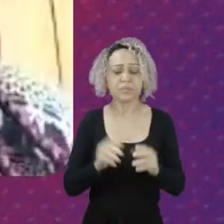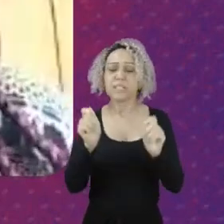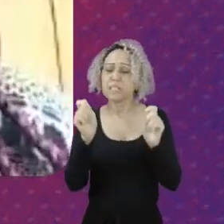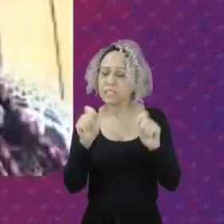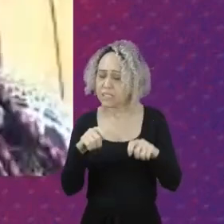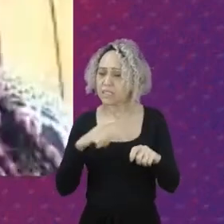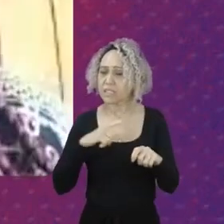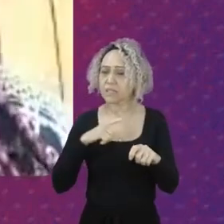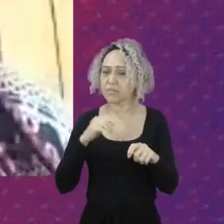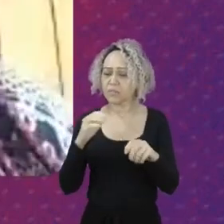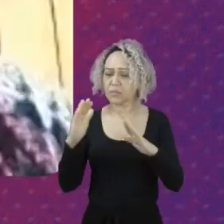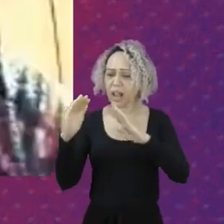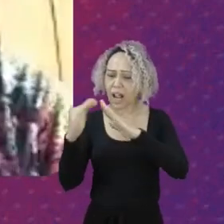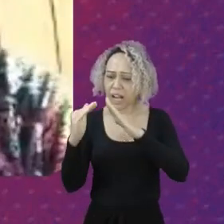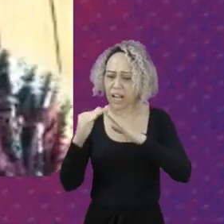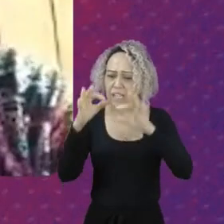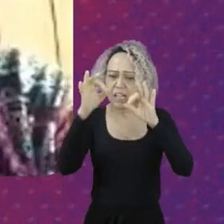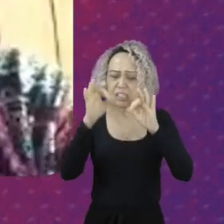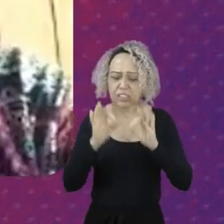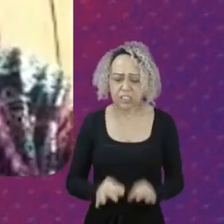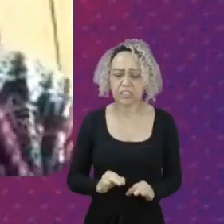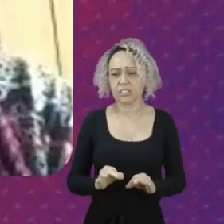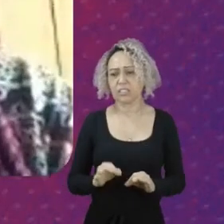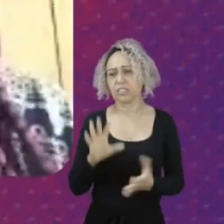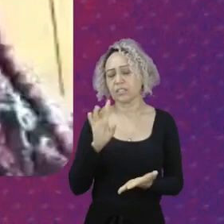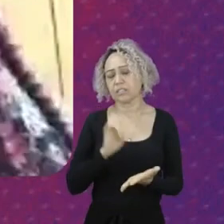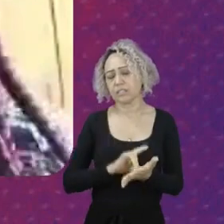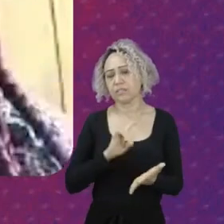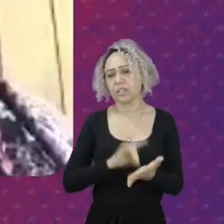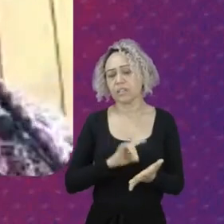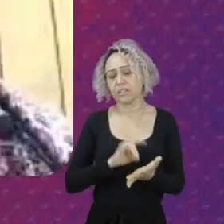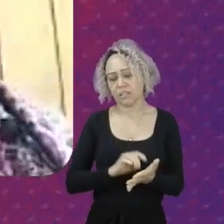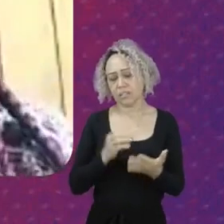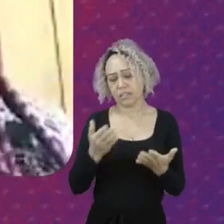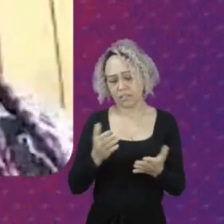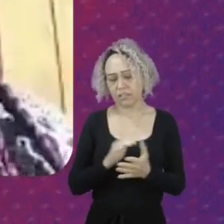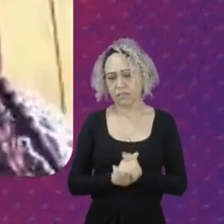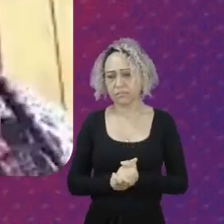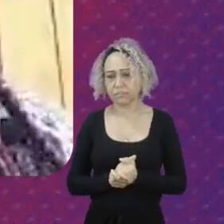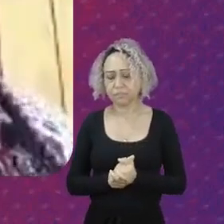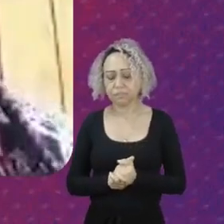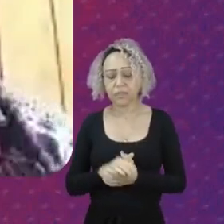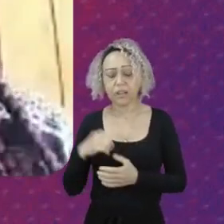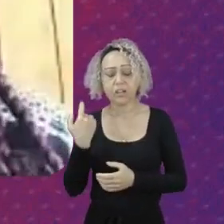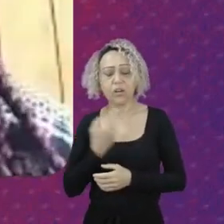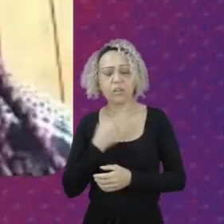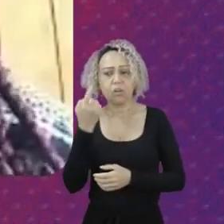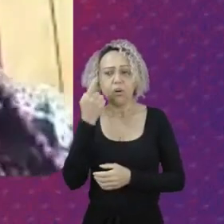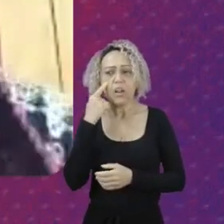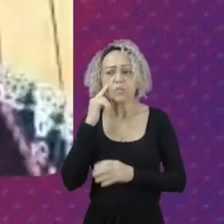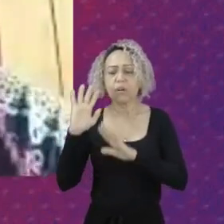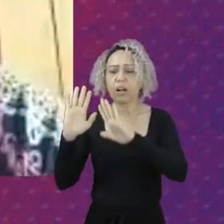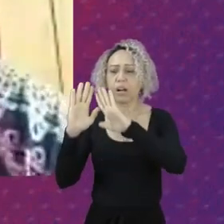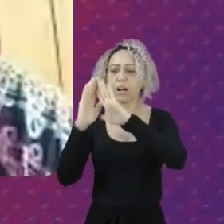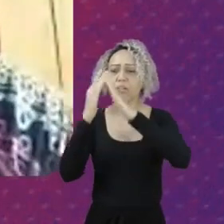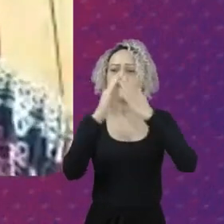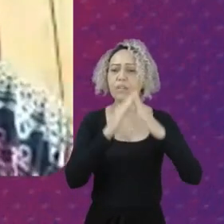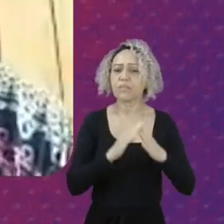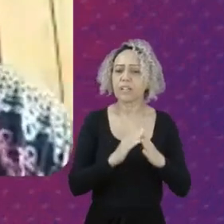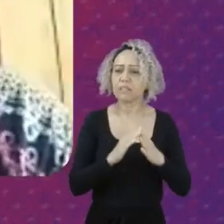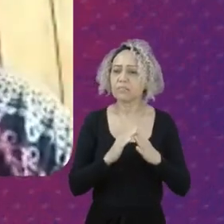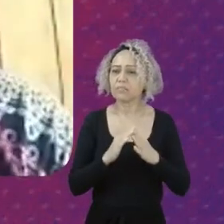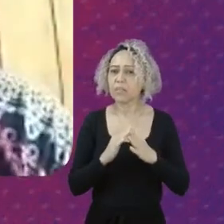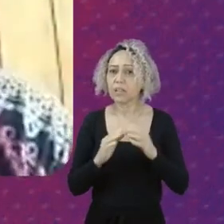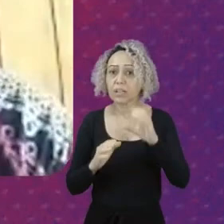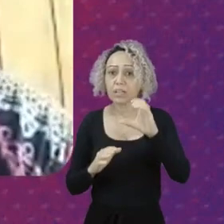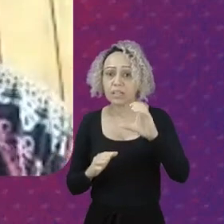morar seja digno de fato. Então, quando a gente olha, por exemplo, as favelas que ainda não têm